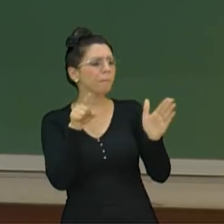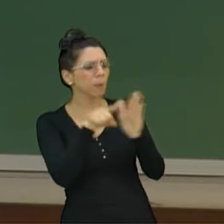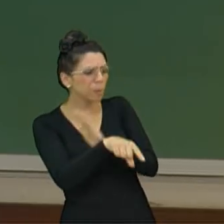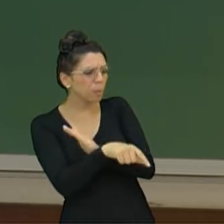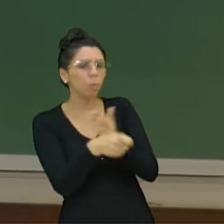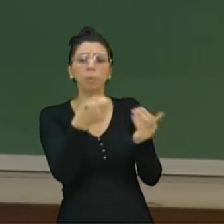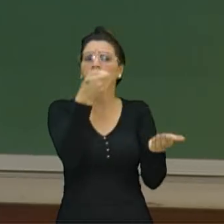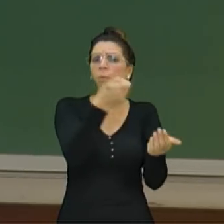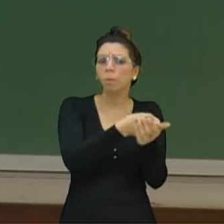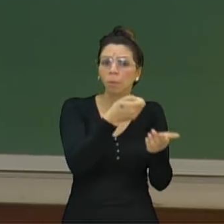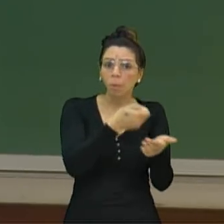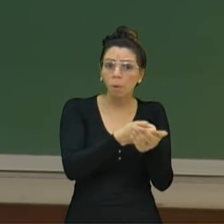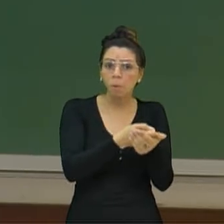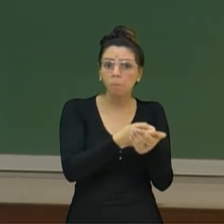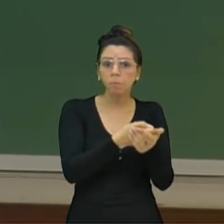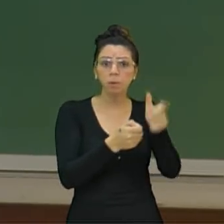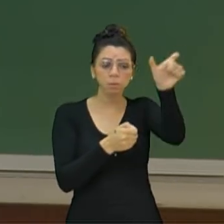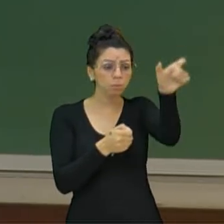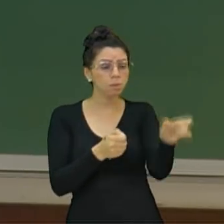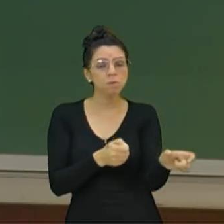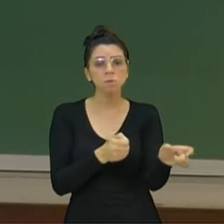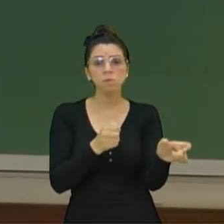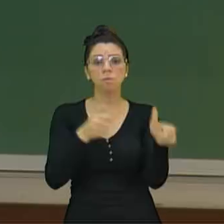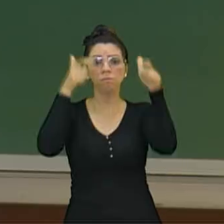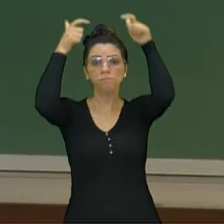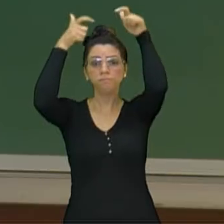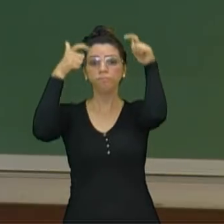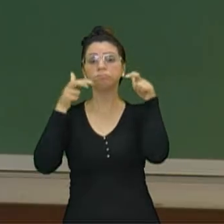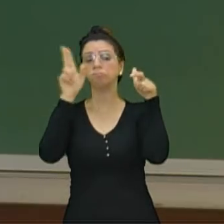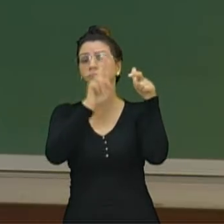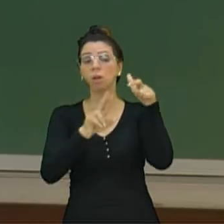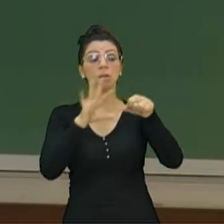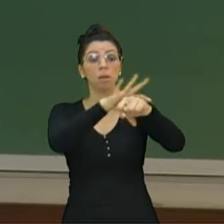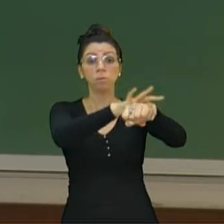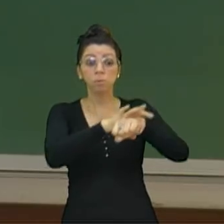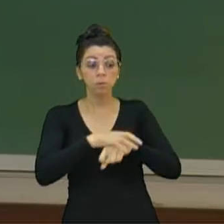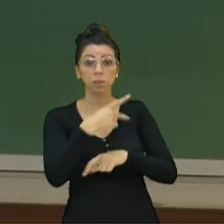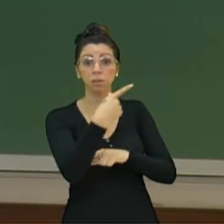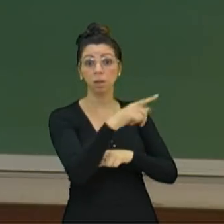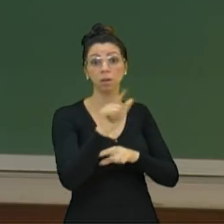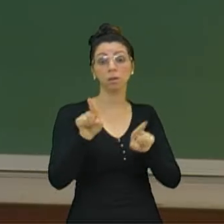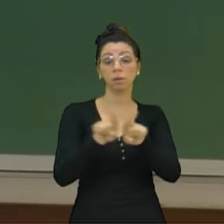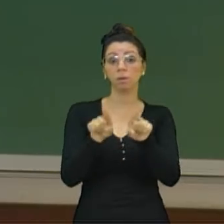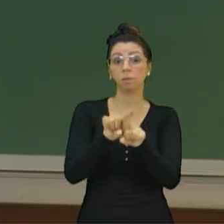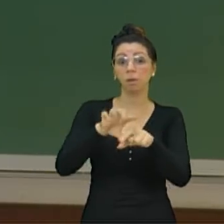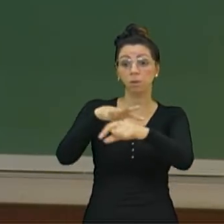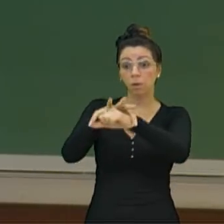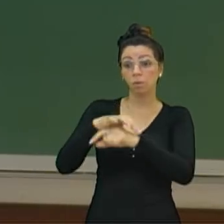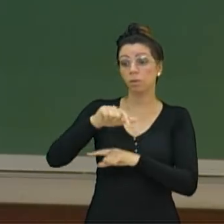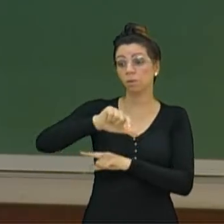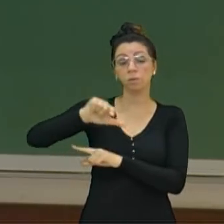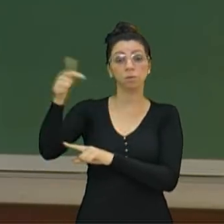para ela utilizar esse capacete quando ela sair. É a segurança dela e das outras pessoas que estão com ela.